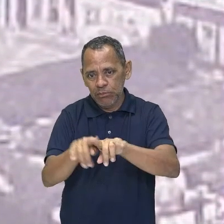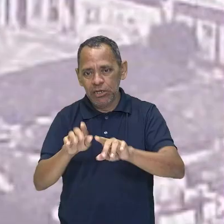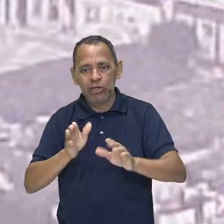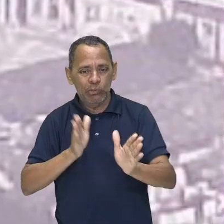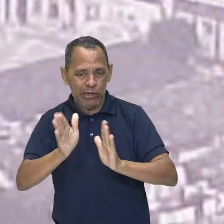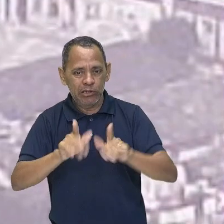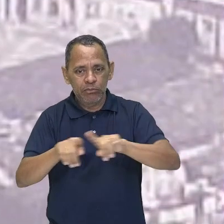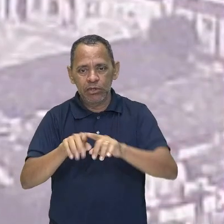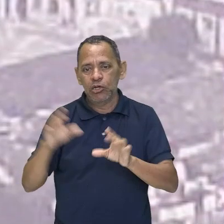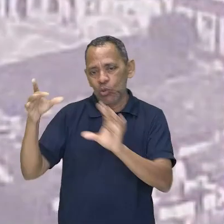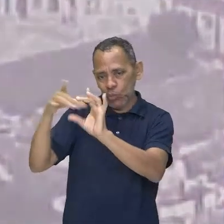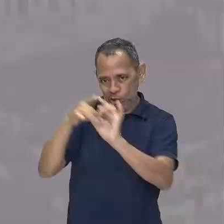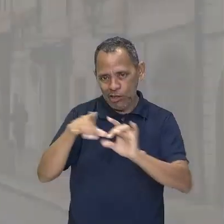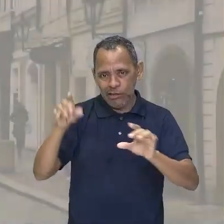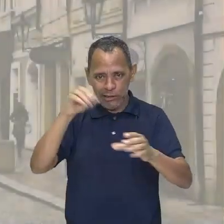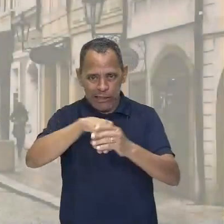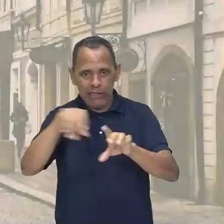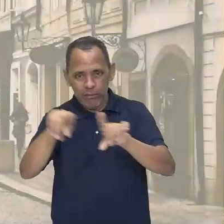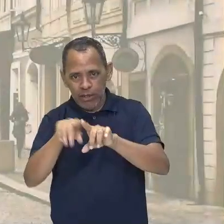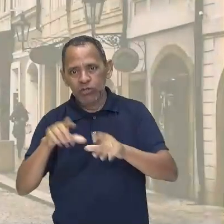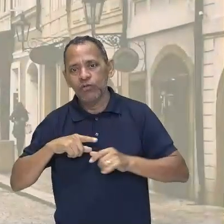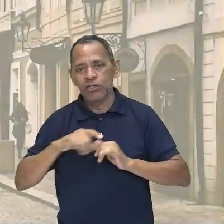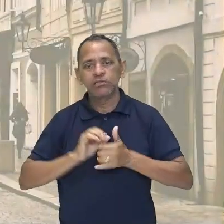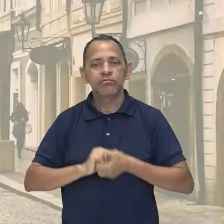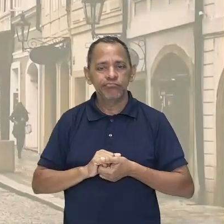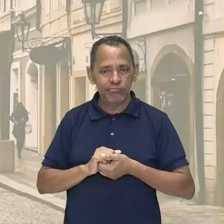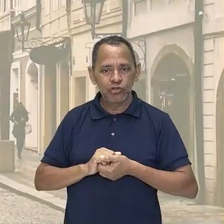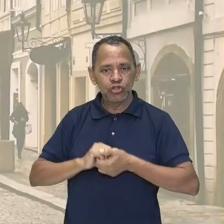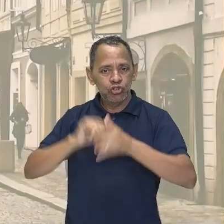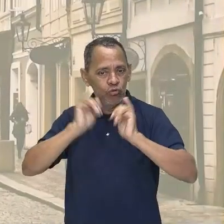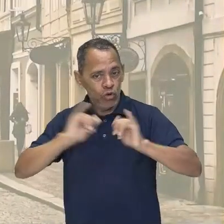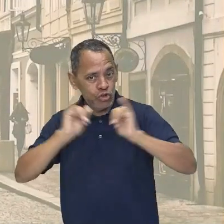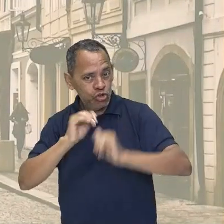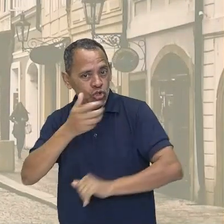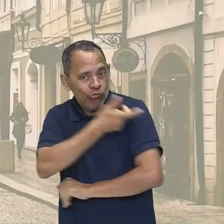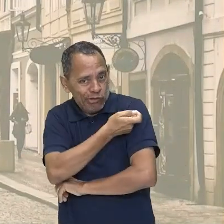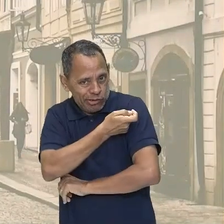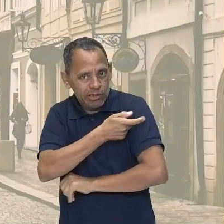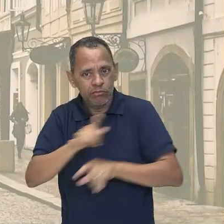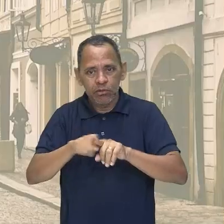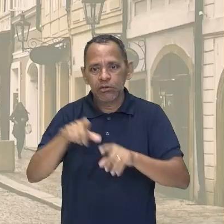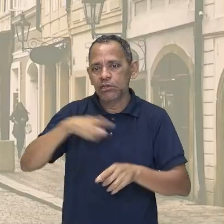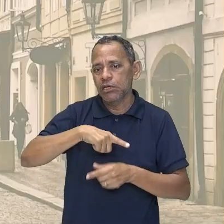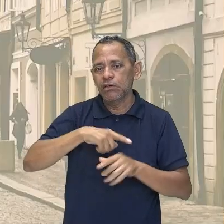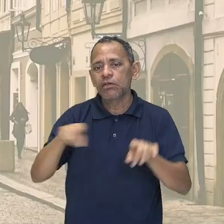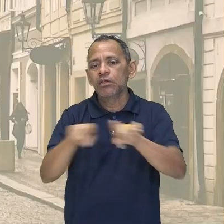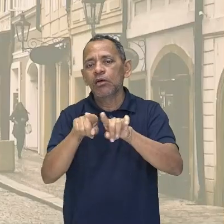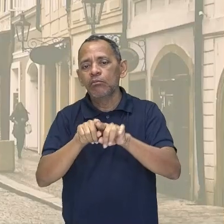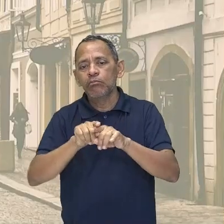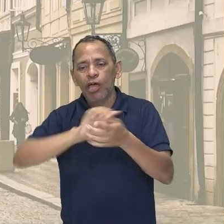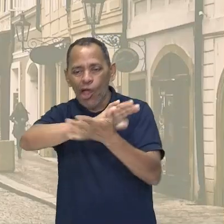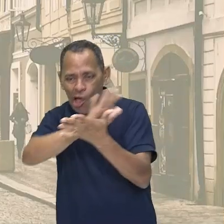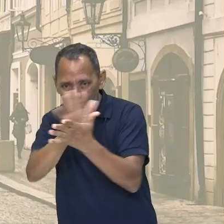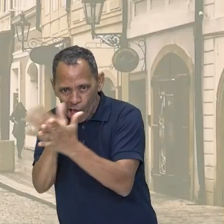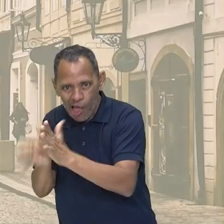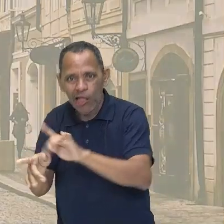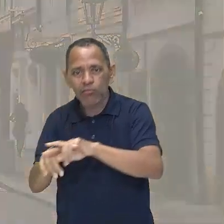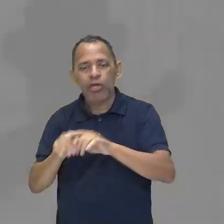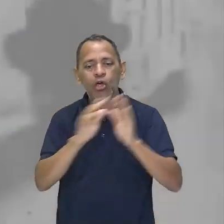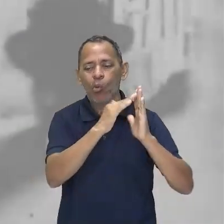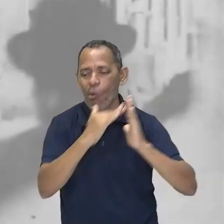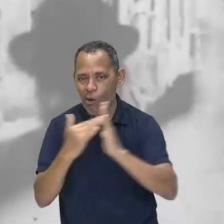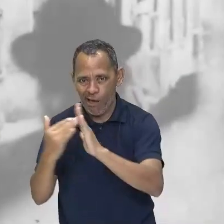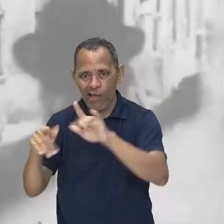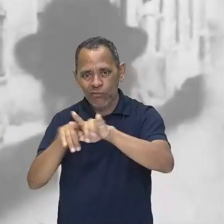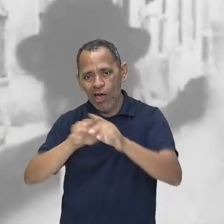que houvesse ali a campanha de vacinação obrigatória, houve também a demolição de muitos cortiços, de muitos